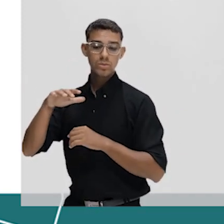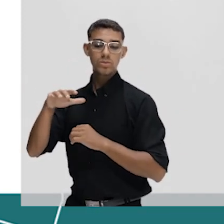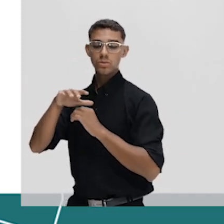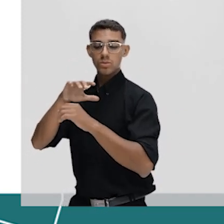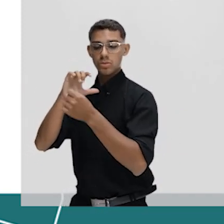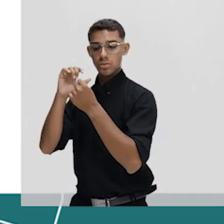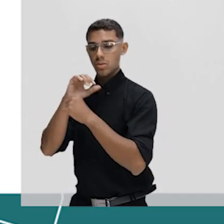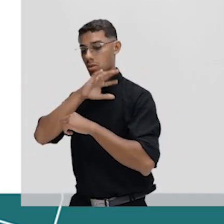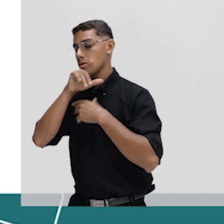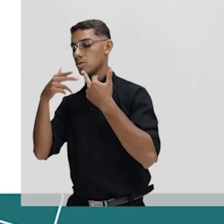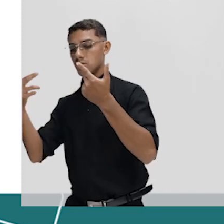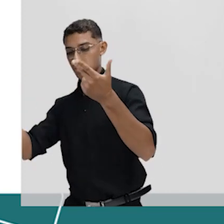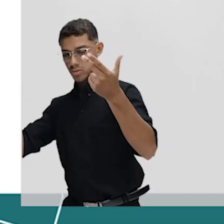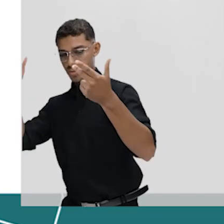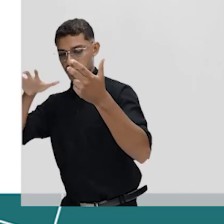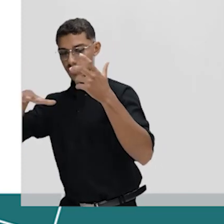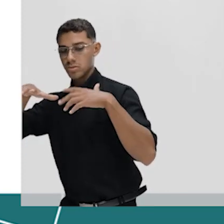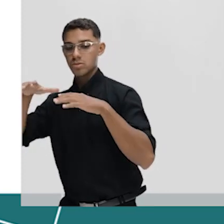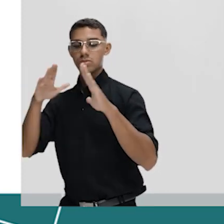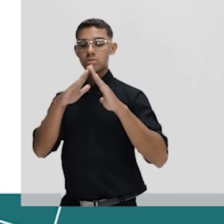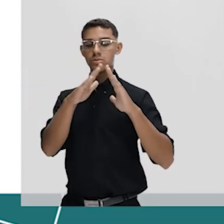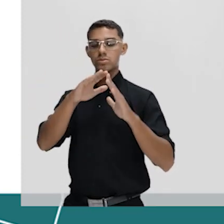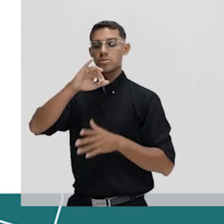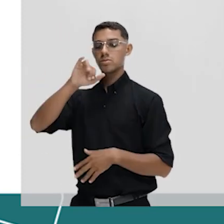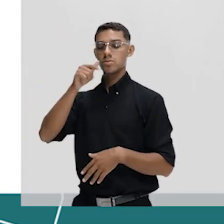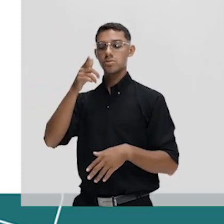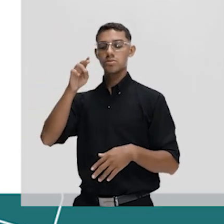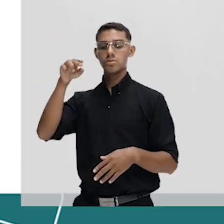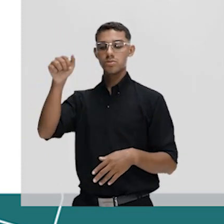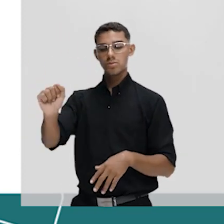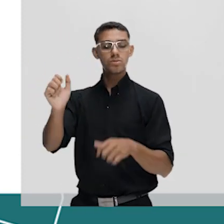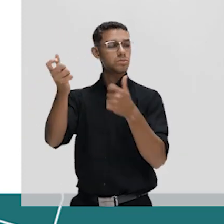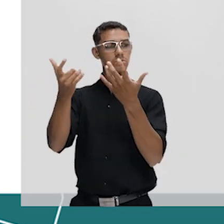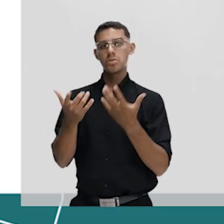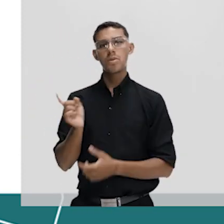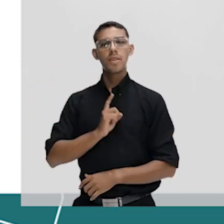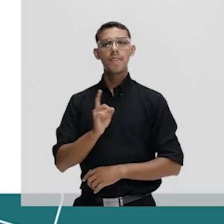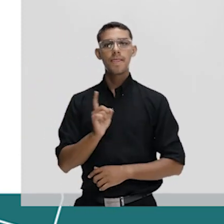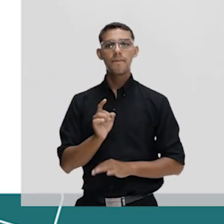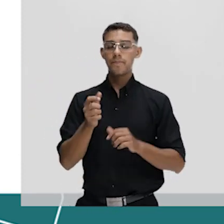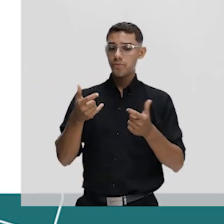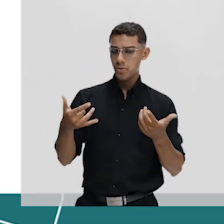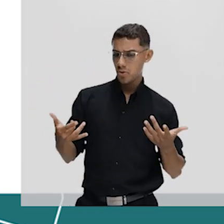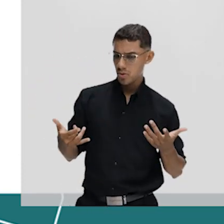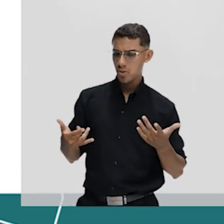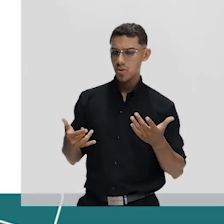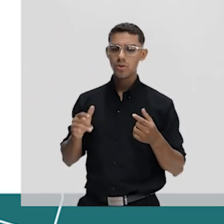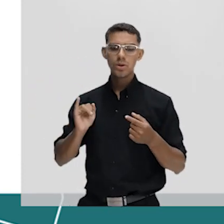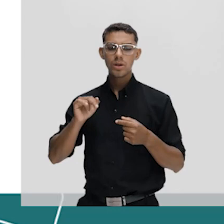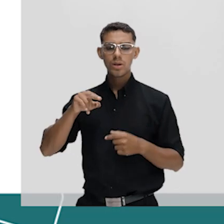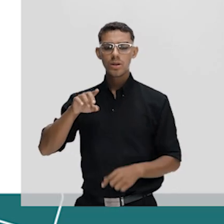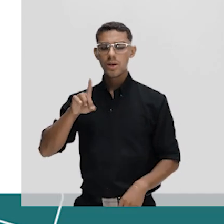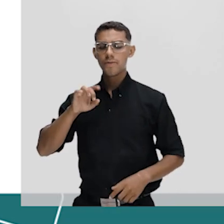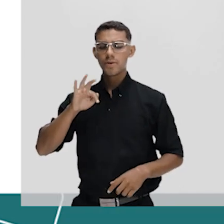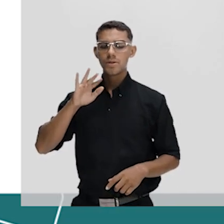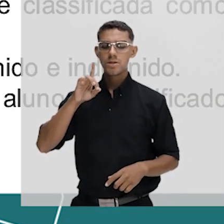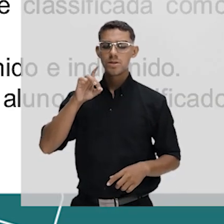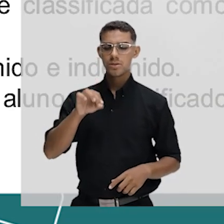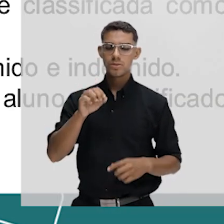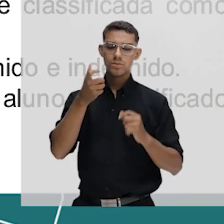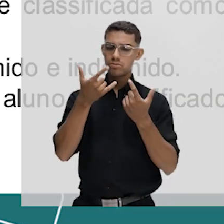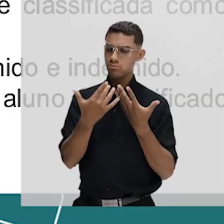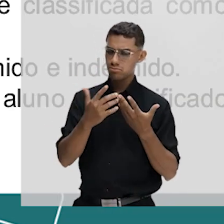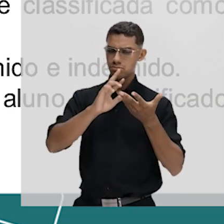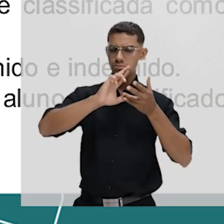substantivo, mas não define, né? Fica aí de forma não específica, né? Indefinido. Definindo